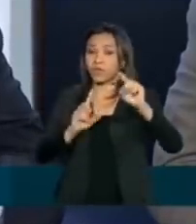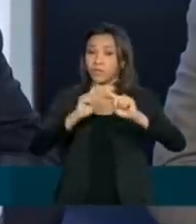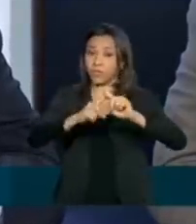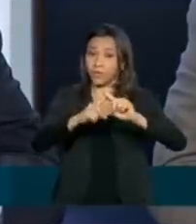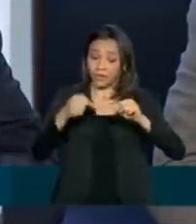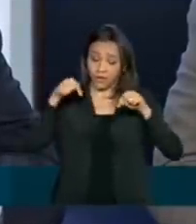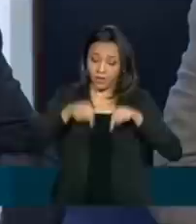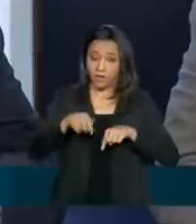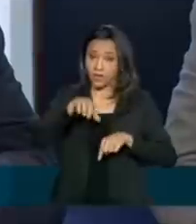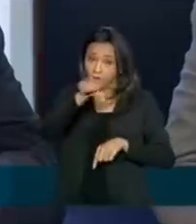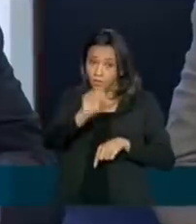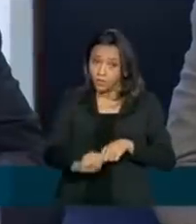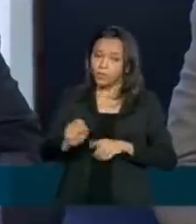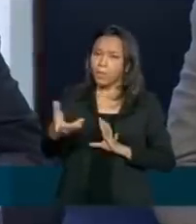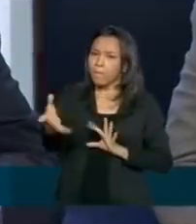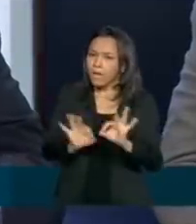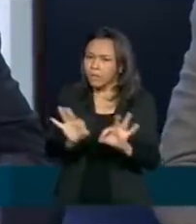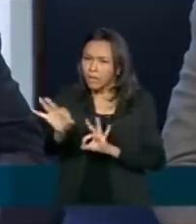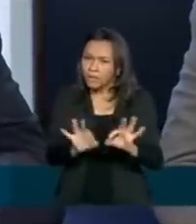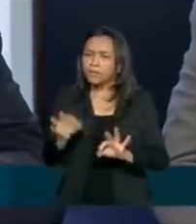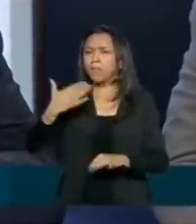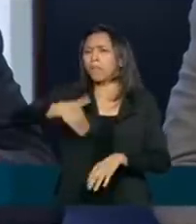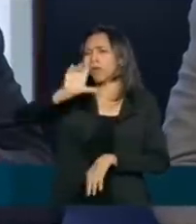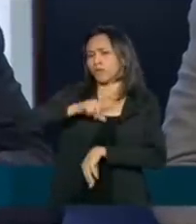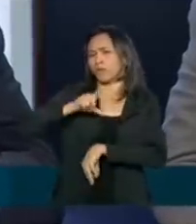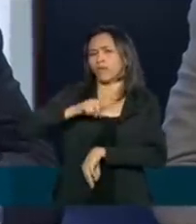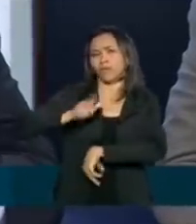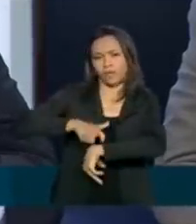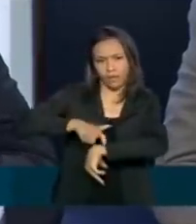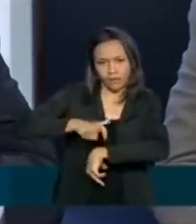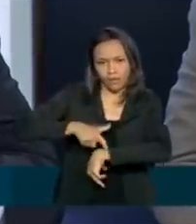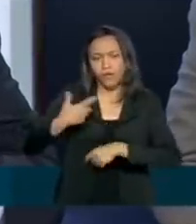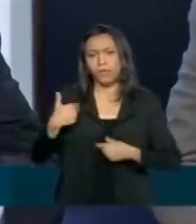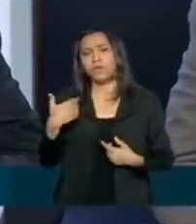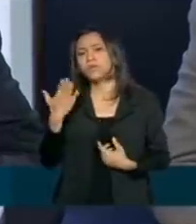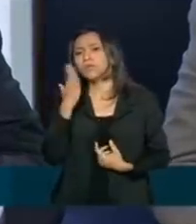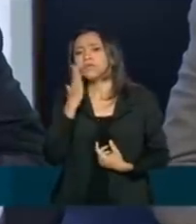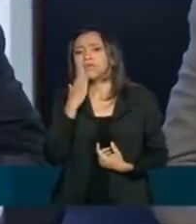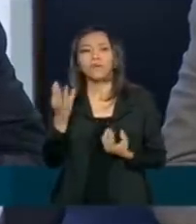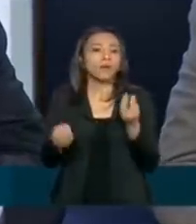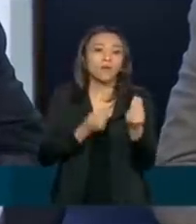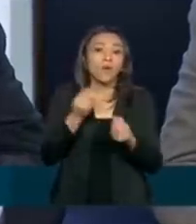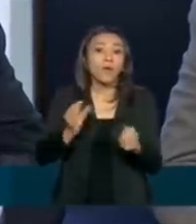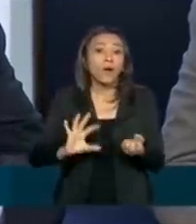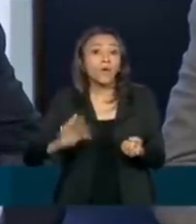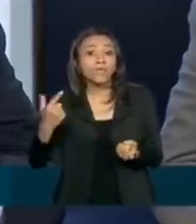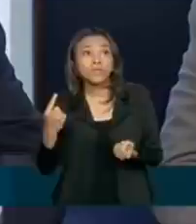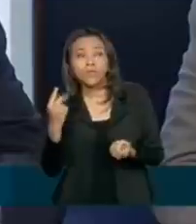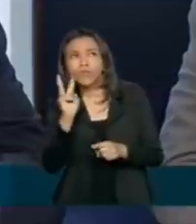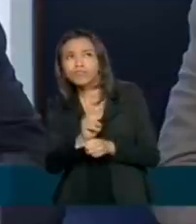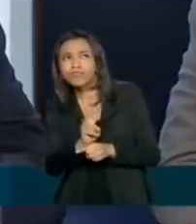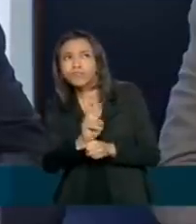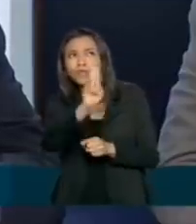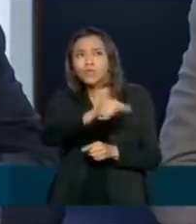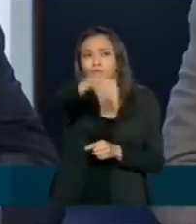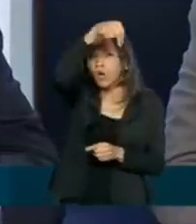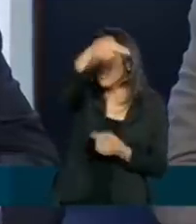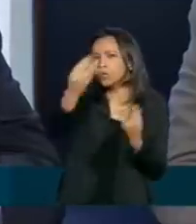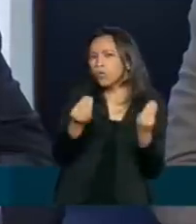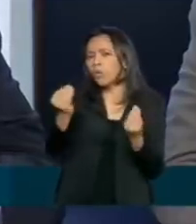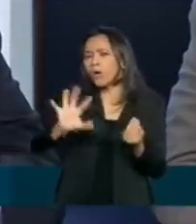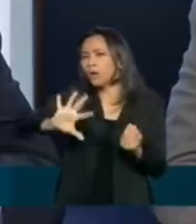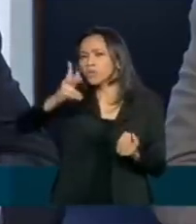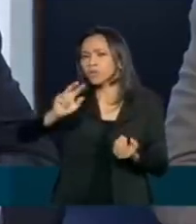preparação maior, mais tempo de se preparar, verificar como aconteceu no Norte e Nordeste, e principalmente a curva